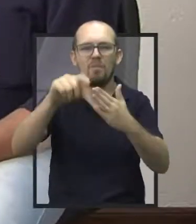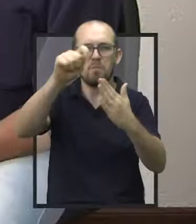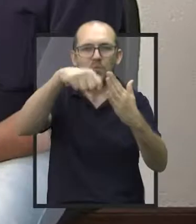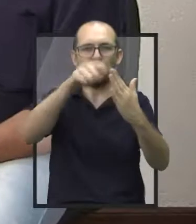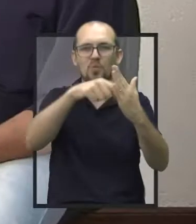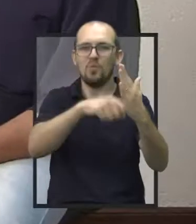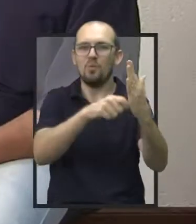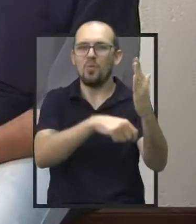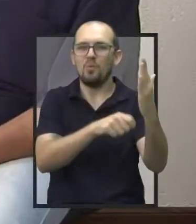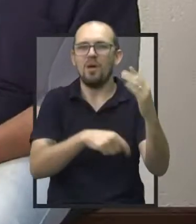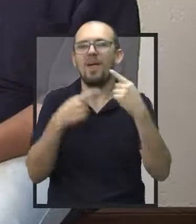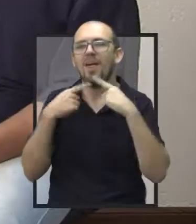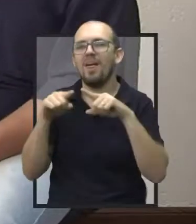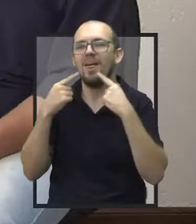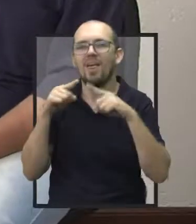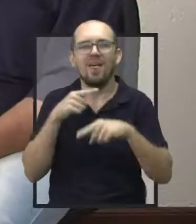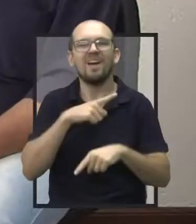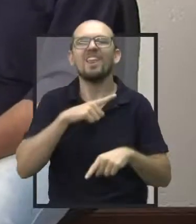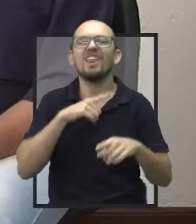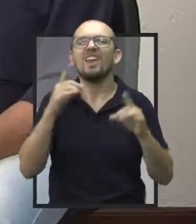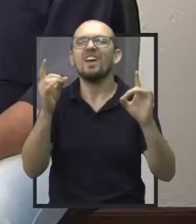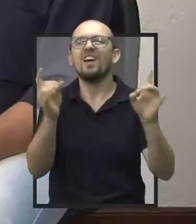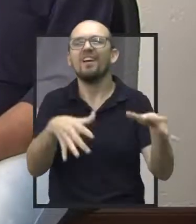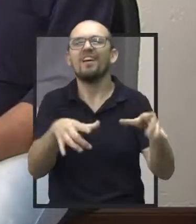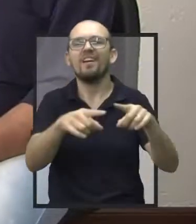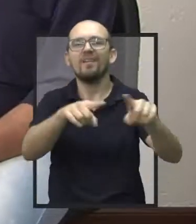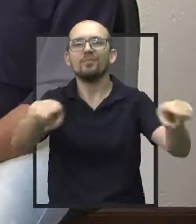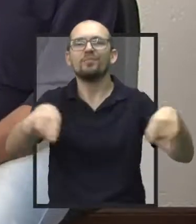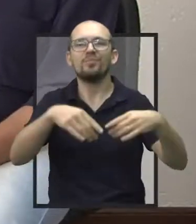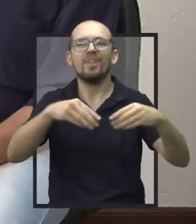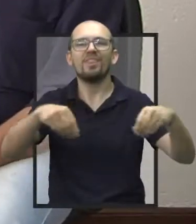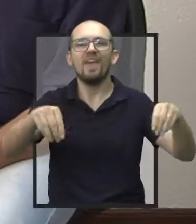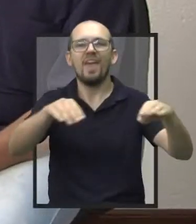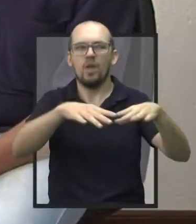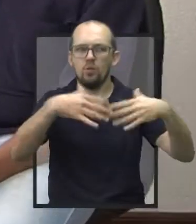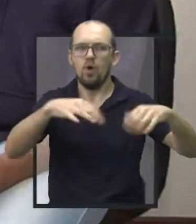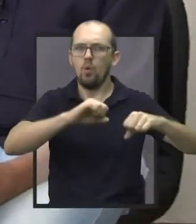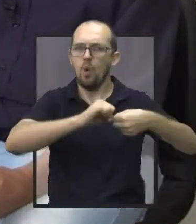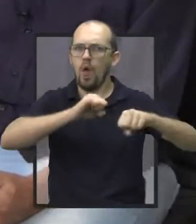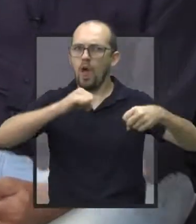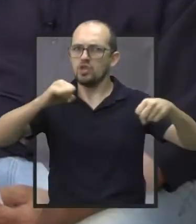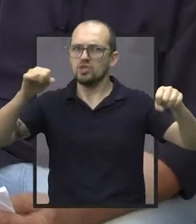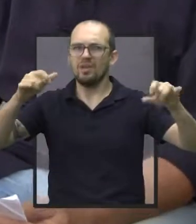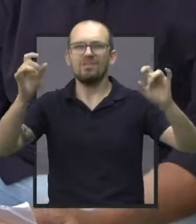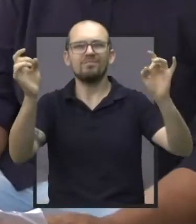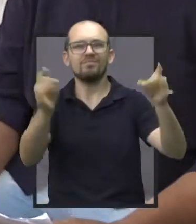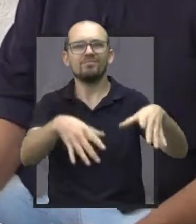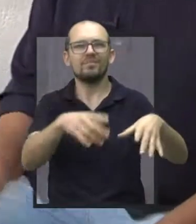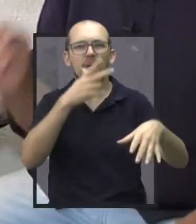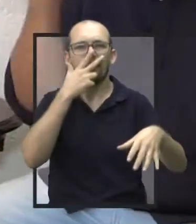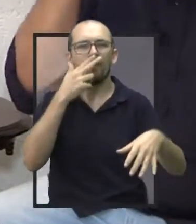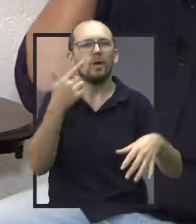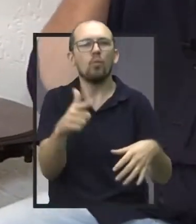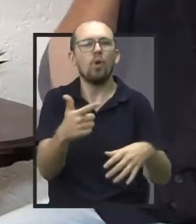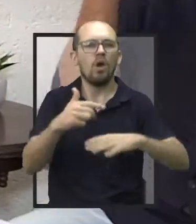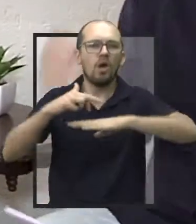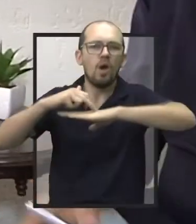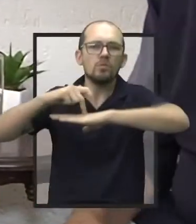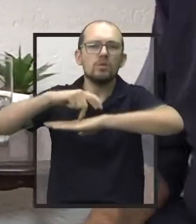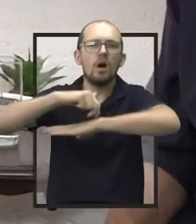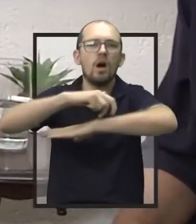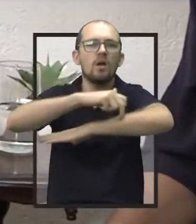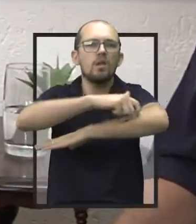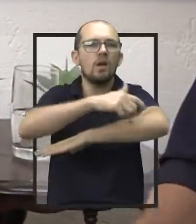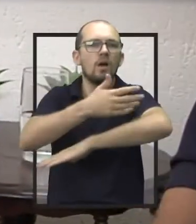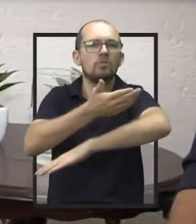uma área em um terreno é de certa forma um extenso grande estava sem calçamento sem calçada o